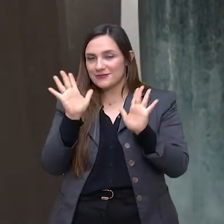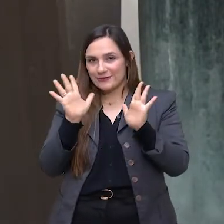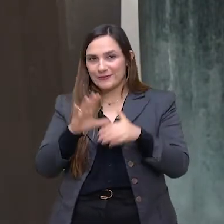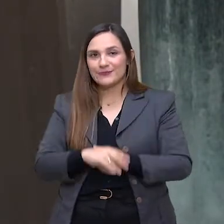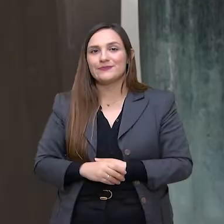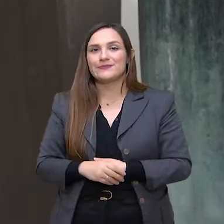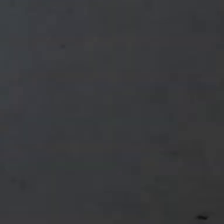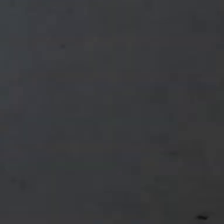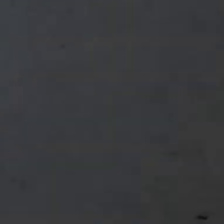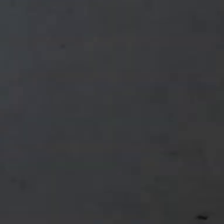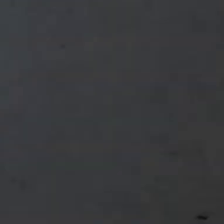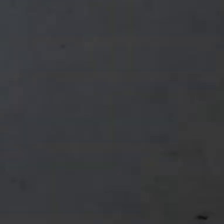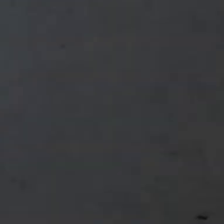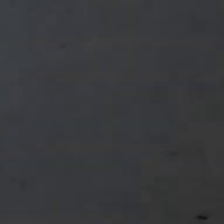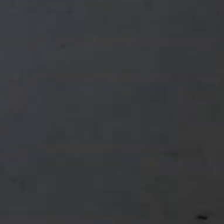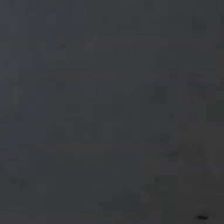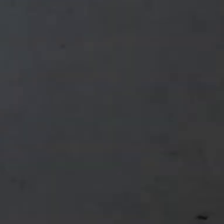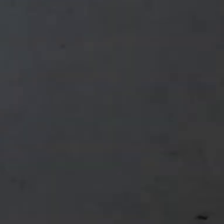já!